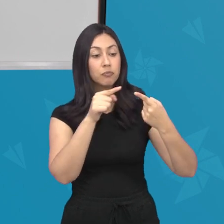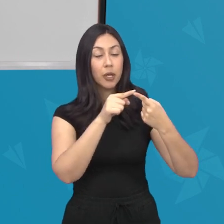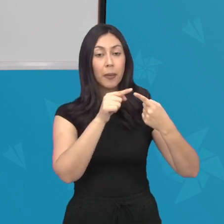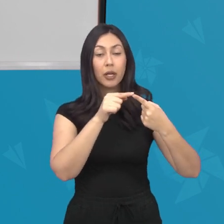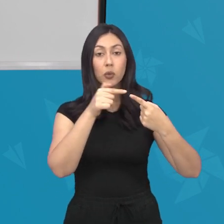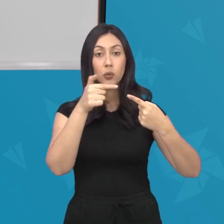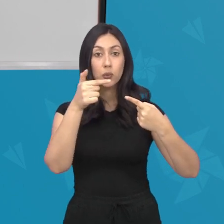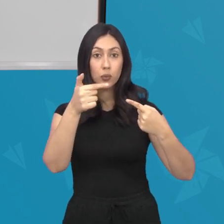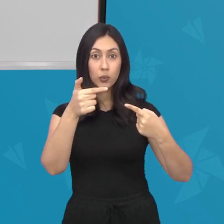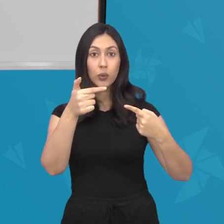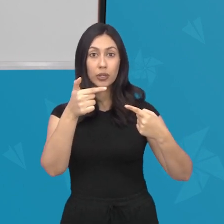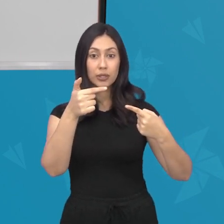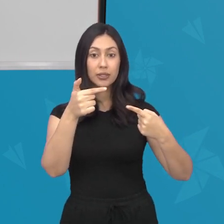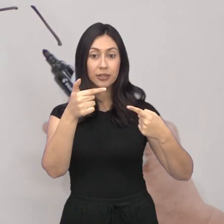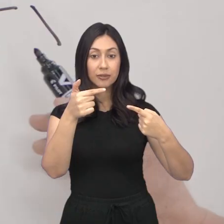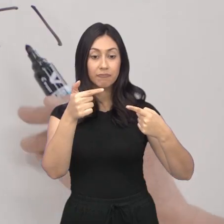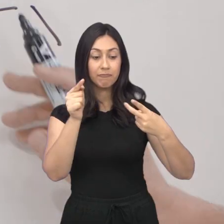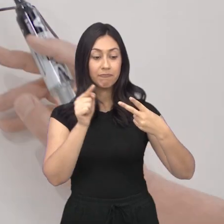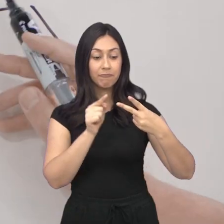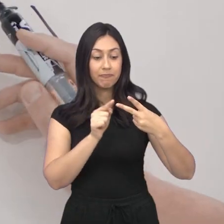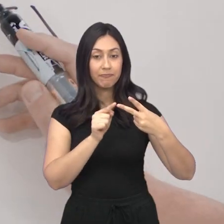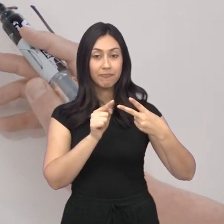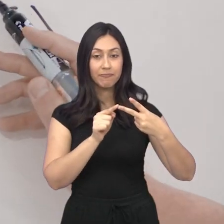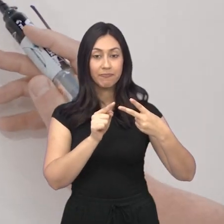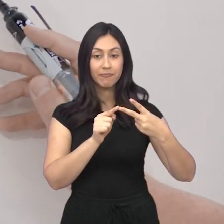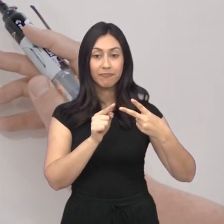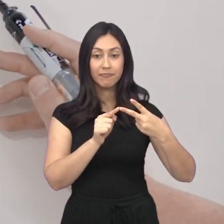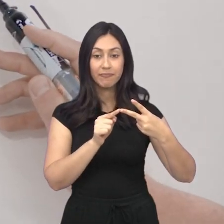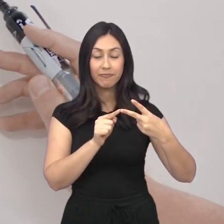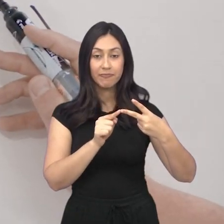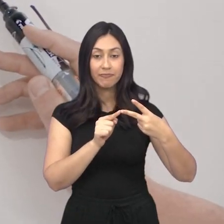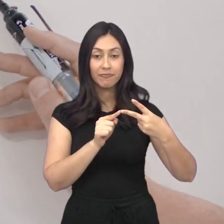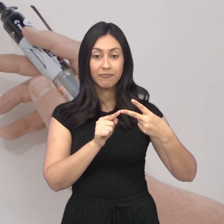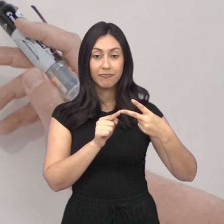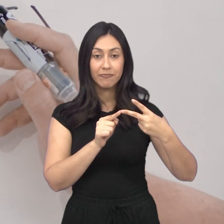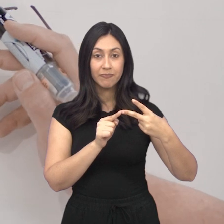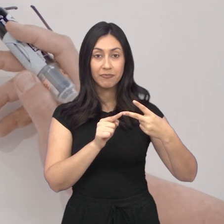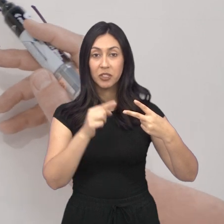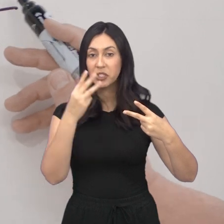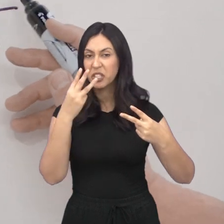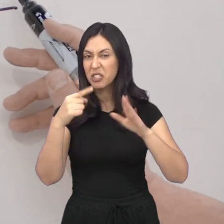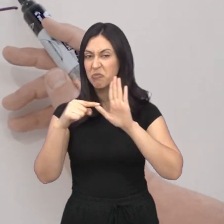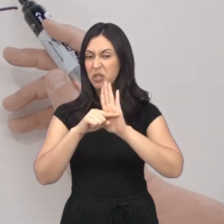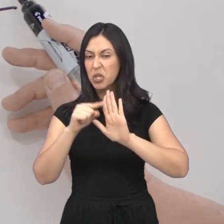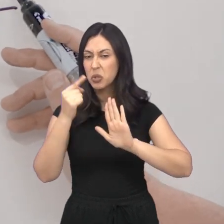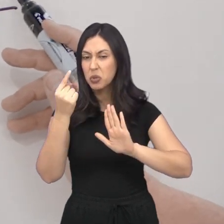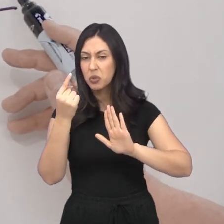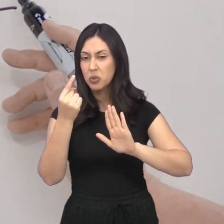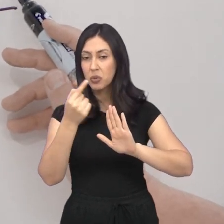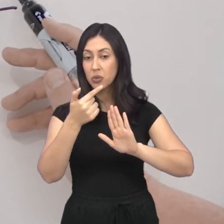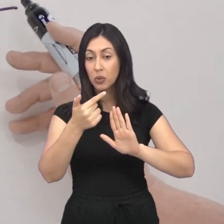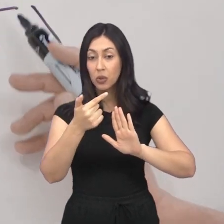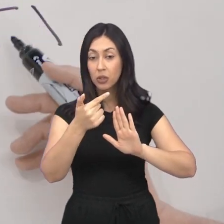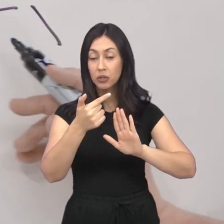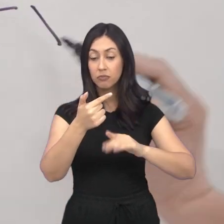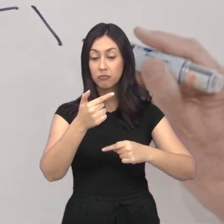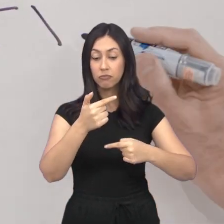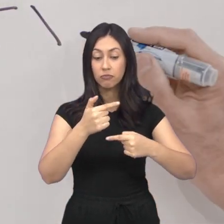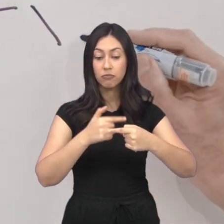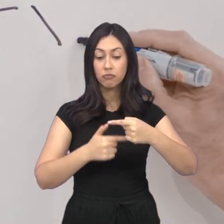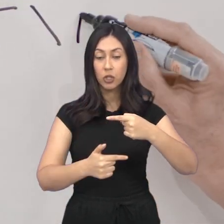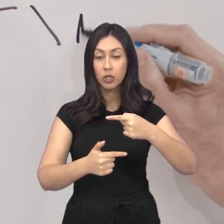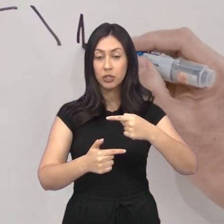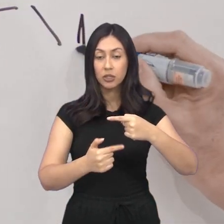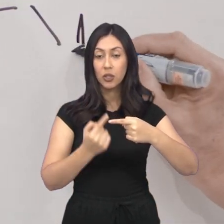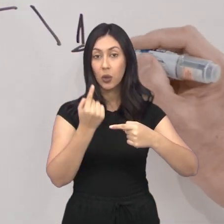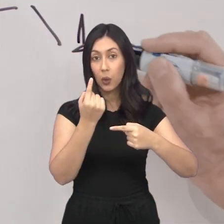vai dar 2. E se a gente usar o sinal de menos aqui, vai ser 3 menos 1, vai dar 2, dividido por 2,